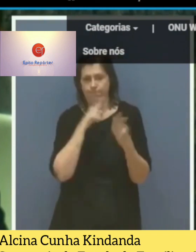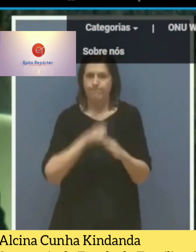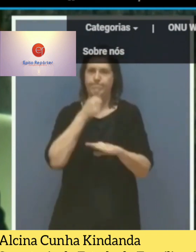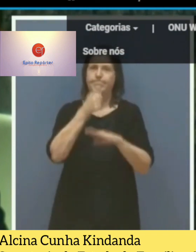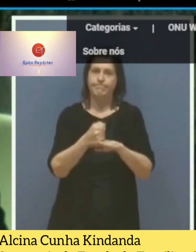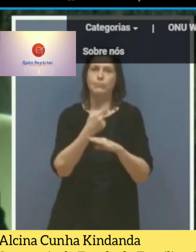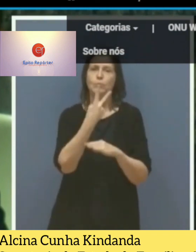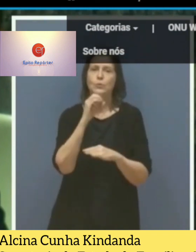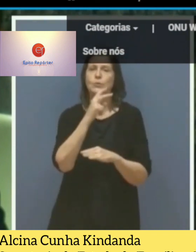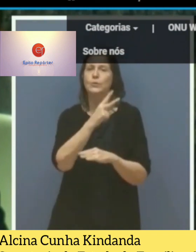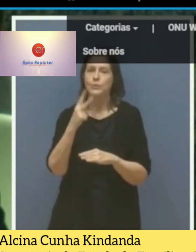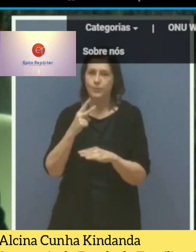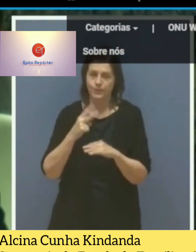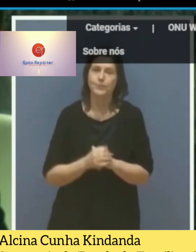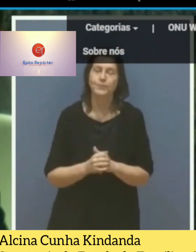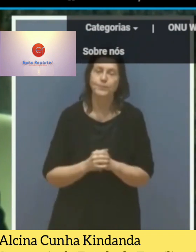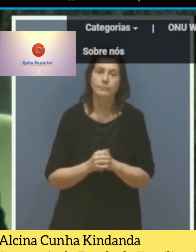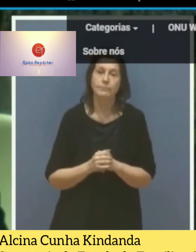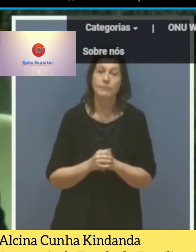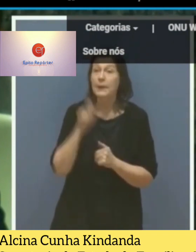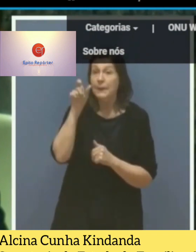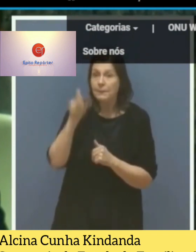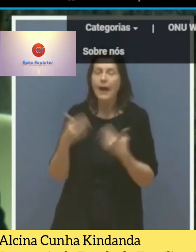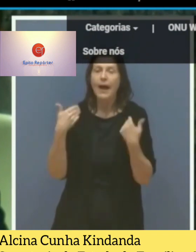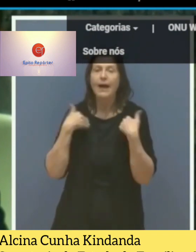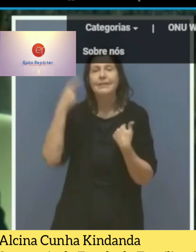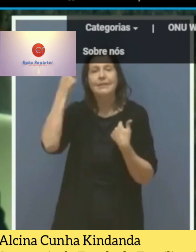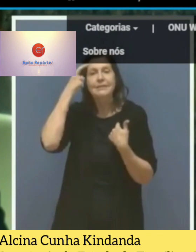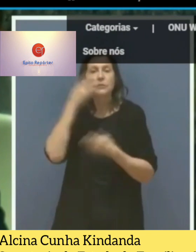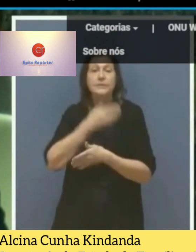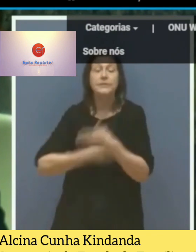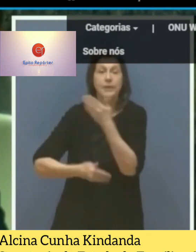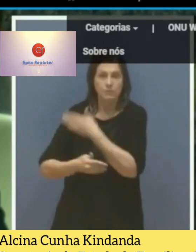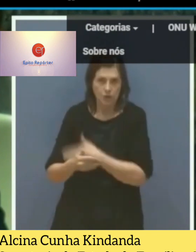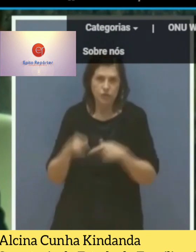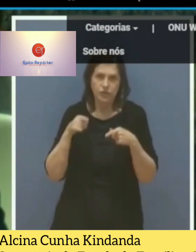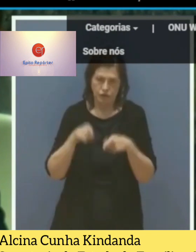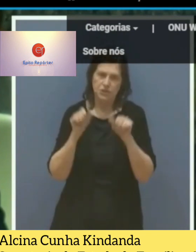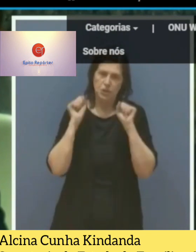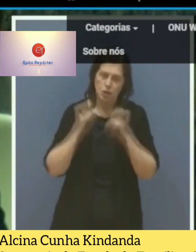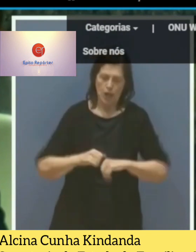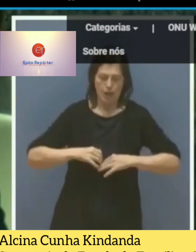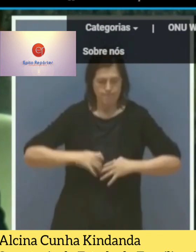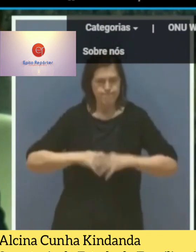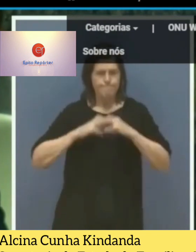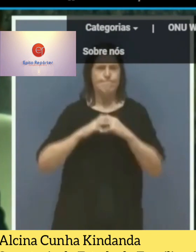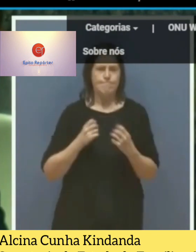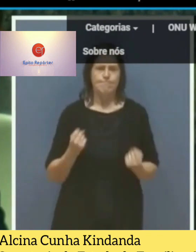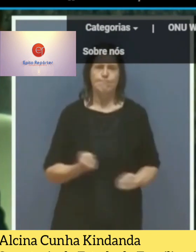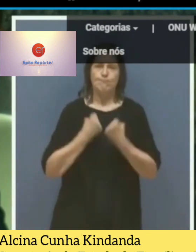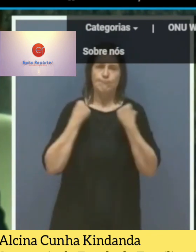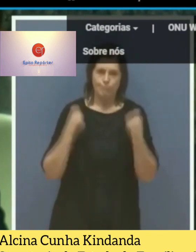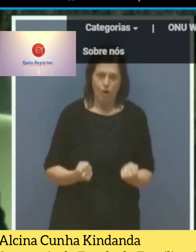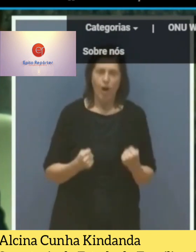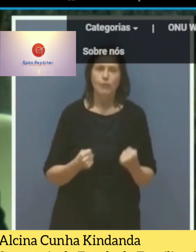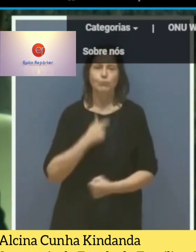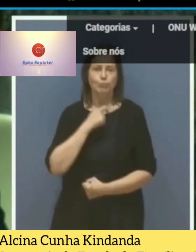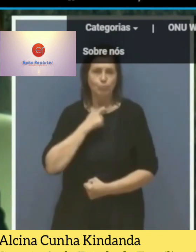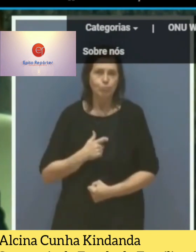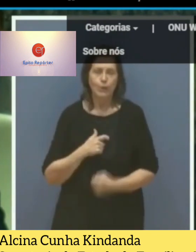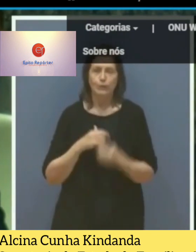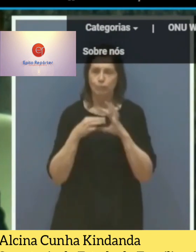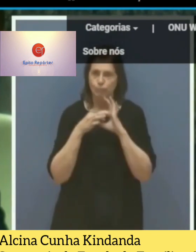ajudá-las a desenvolver auto confiança capacidade do relacionamento interpessoal sentido do realização